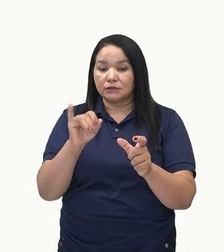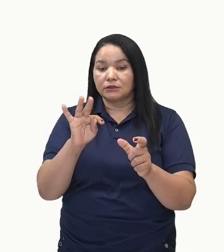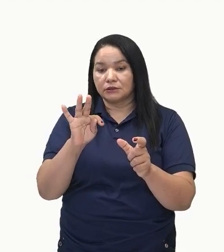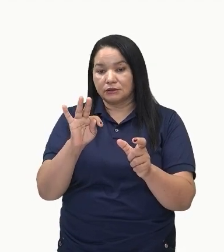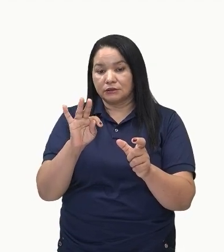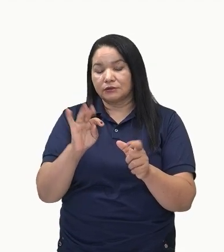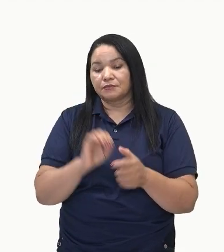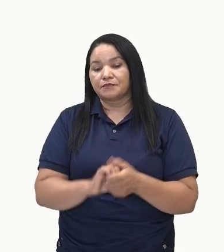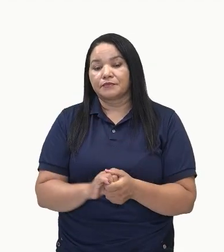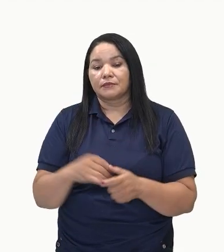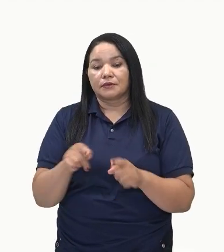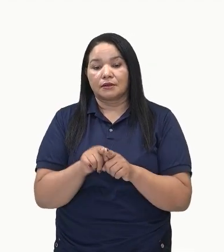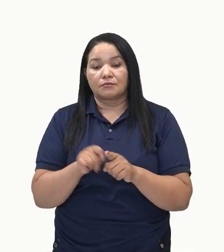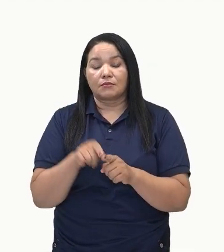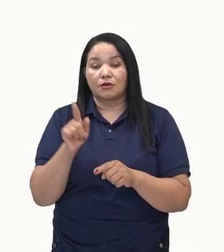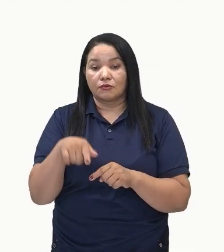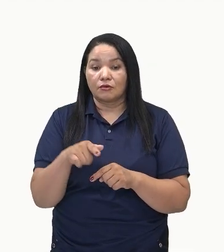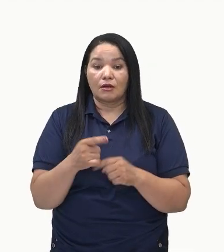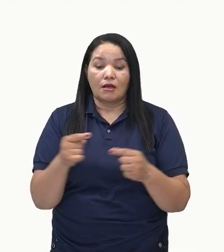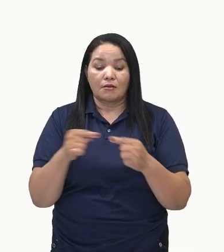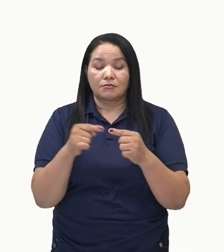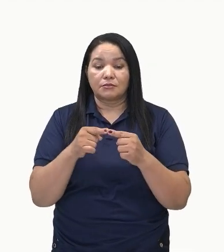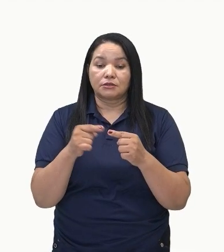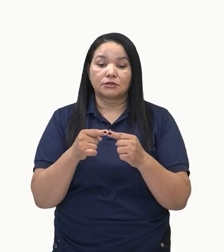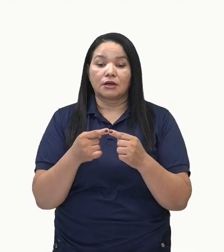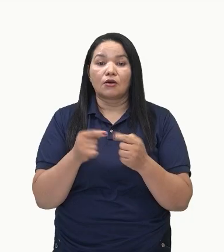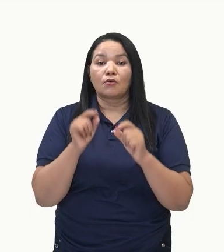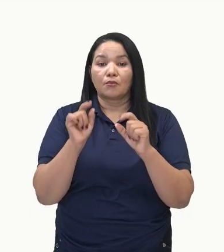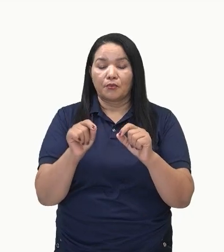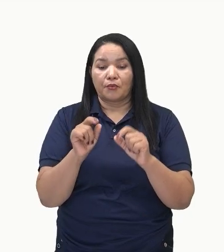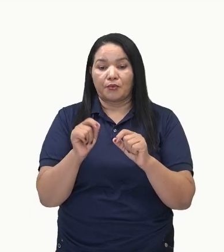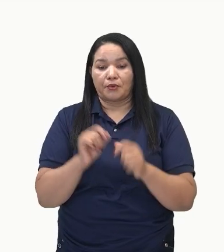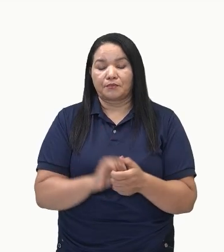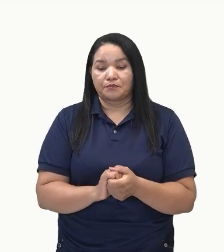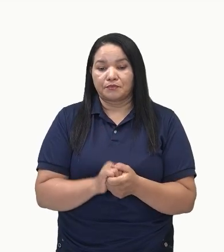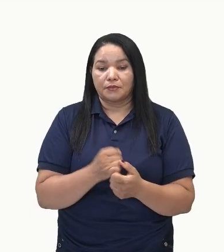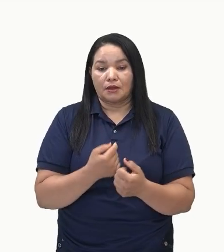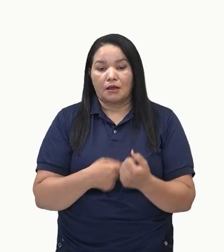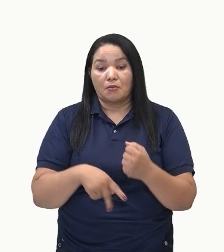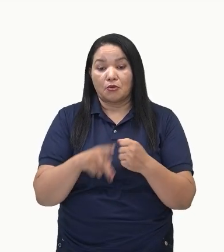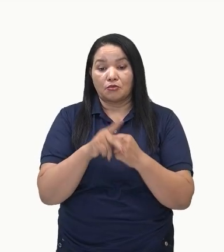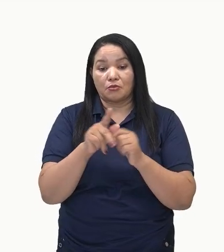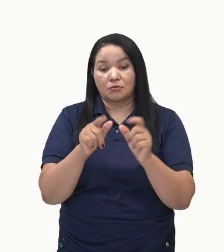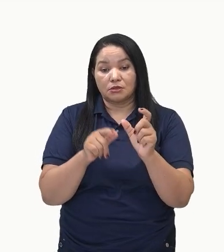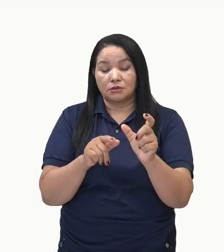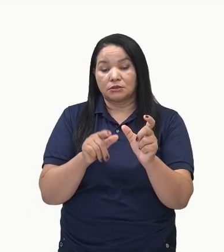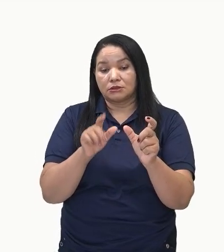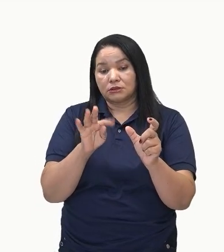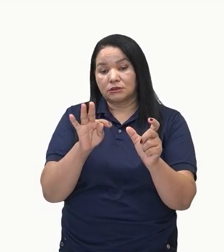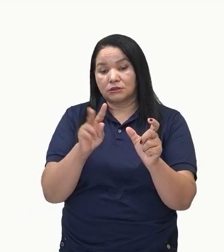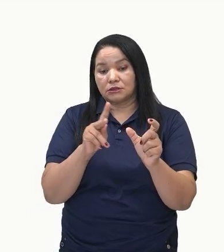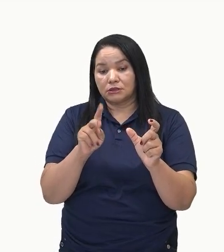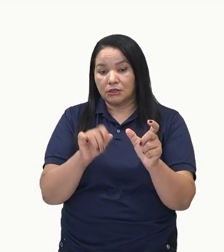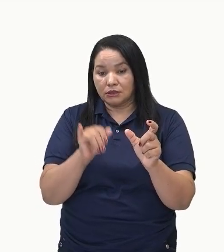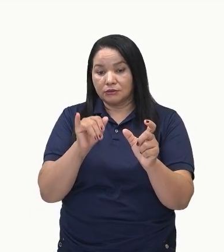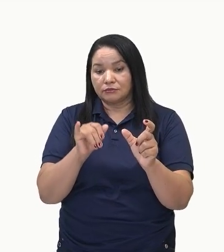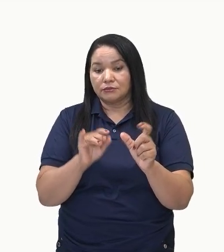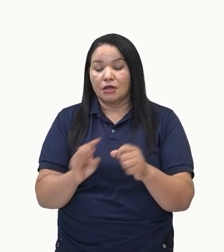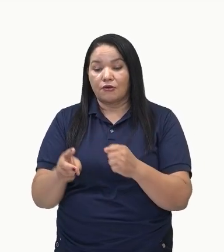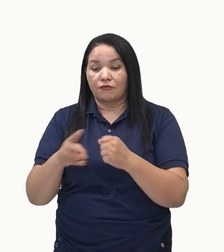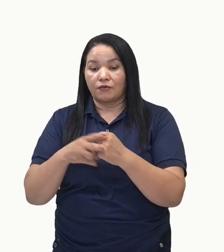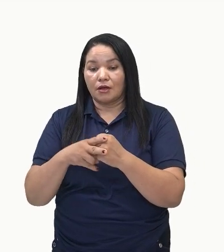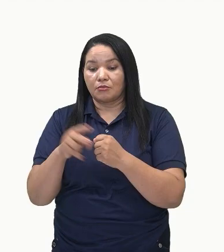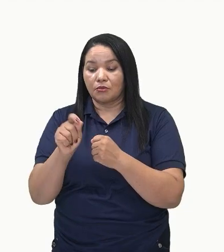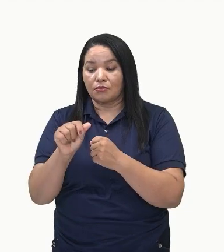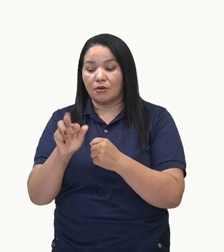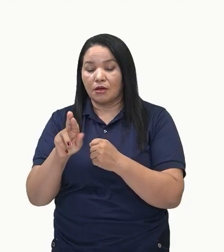portanto, they em língua inglesa, tá? They are Cities are bigger and technology. Aí aqui eu